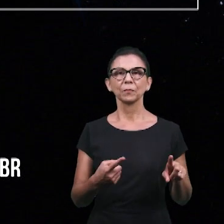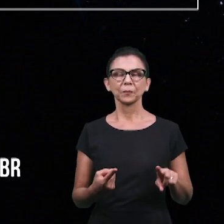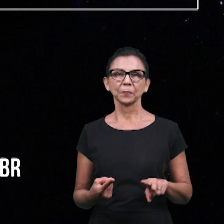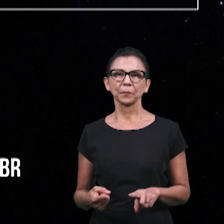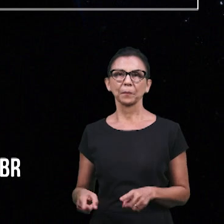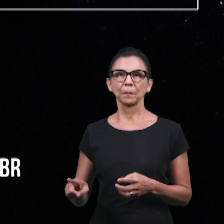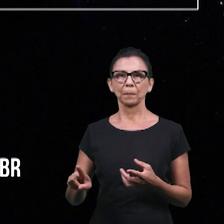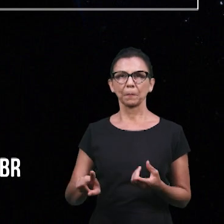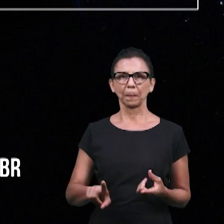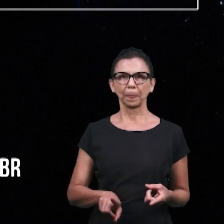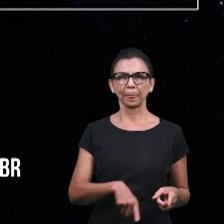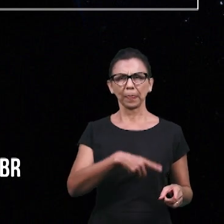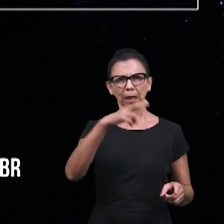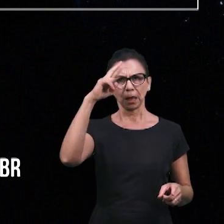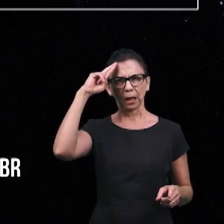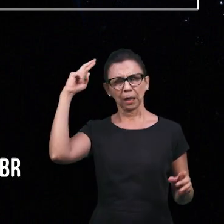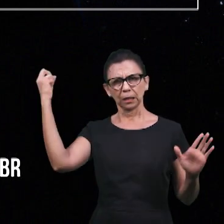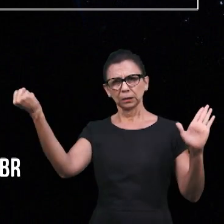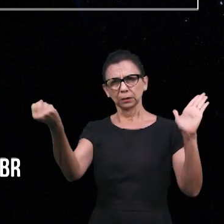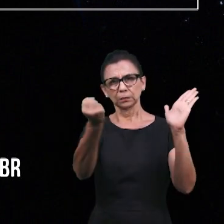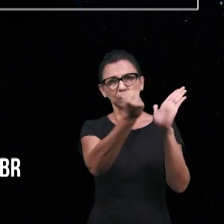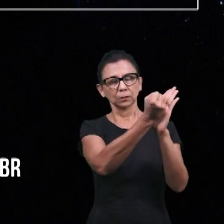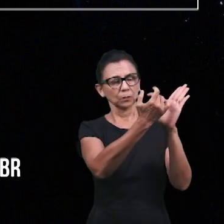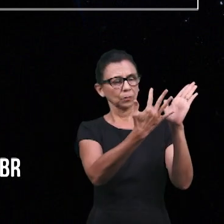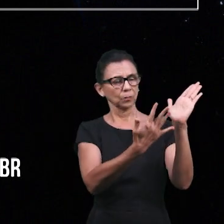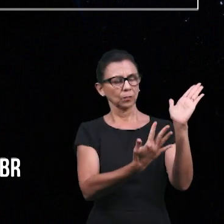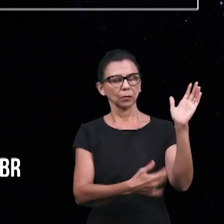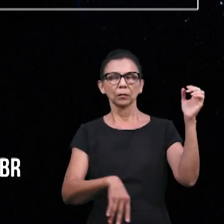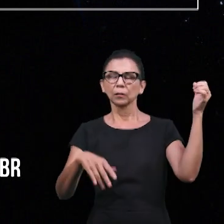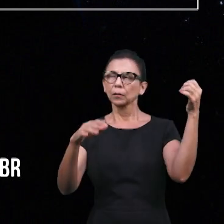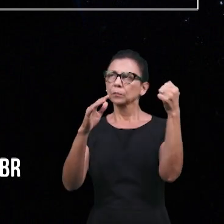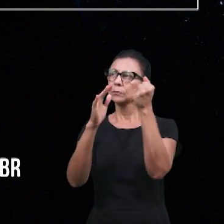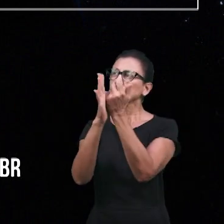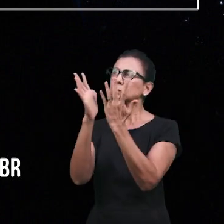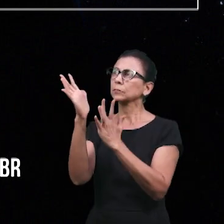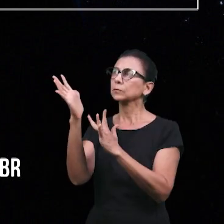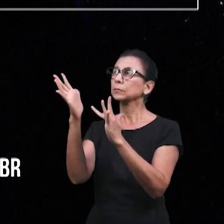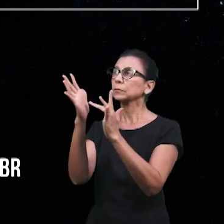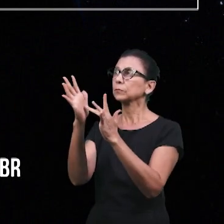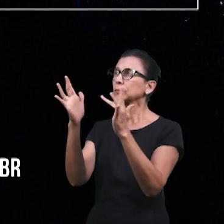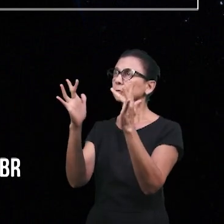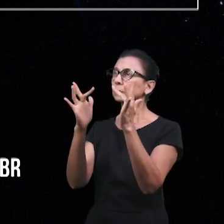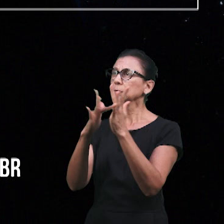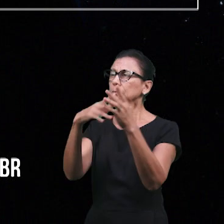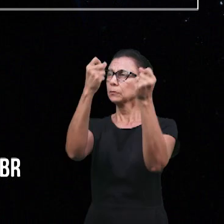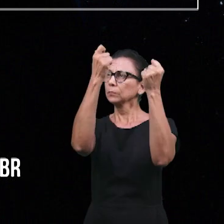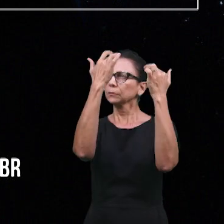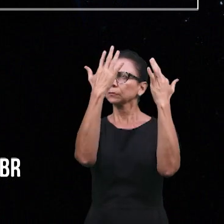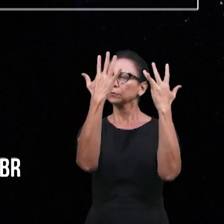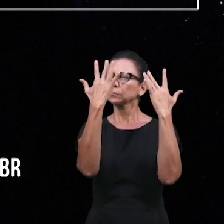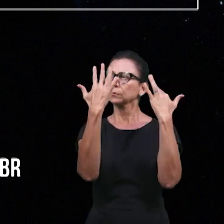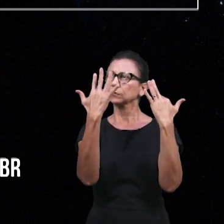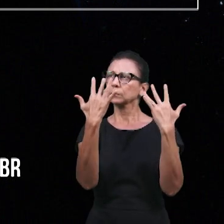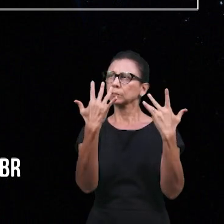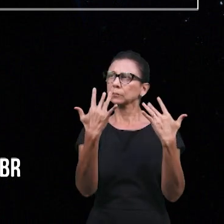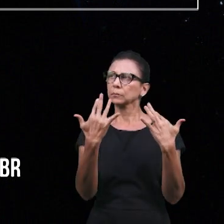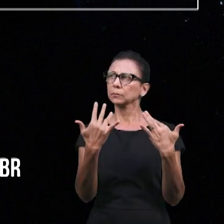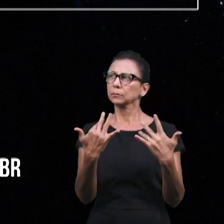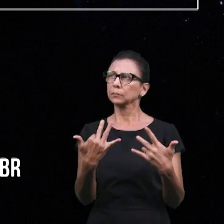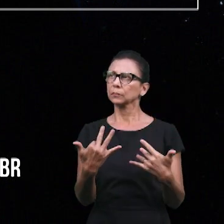Teu sangue sobre mim, põe teu sangue